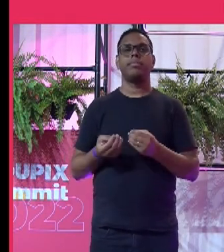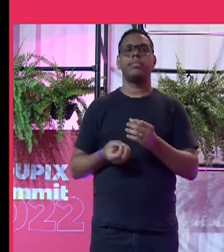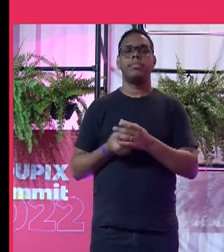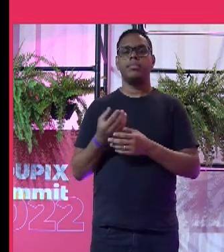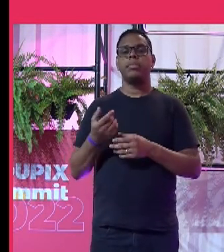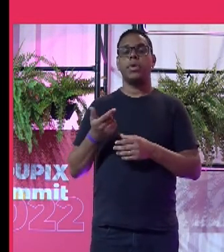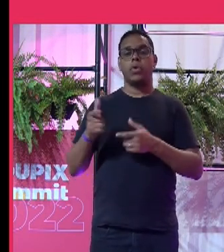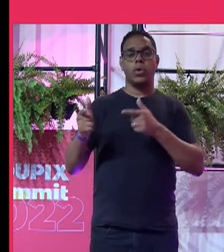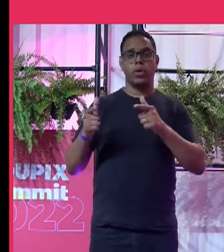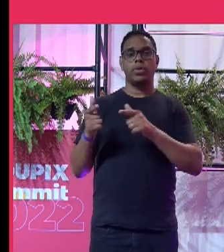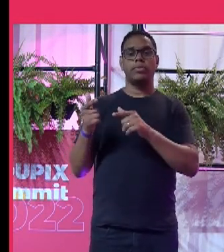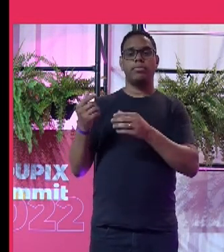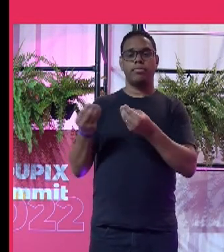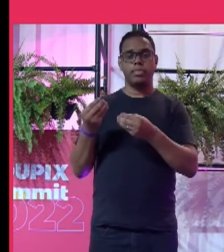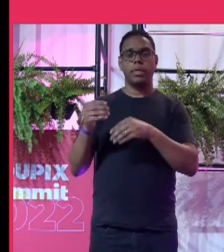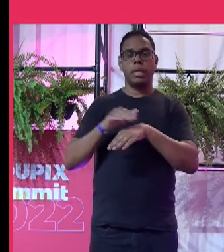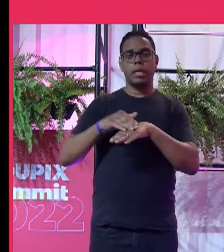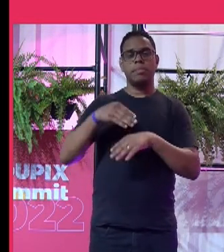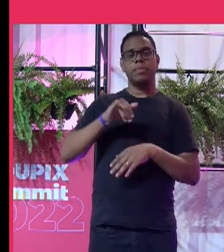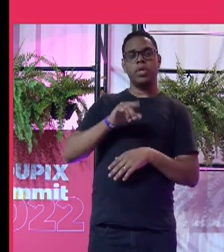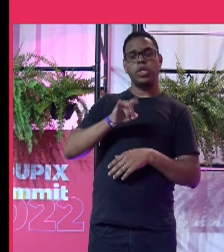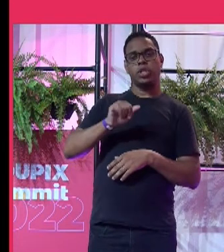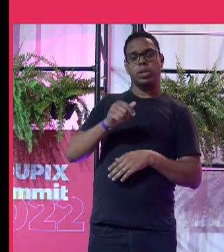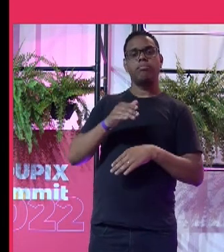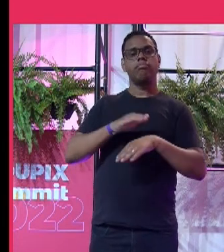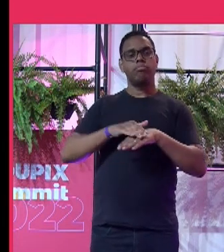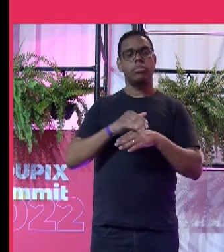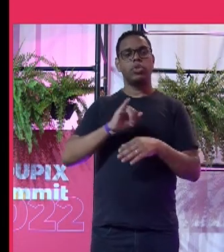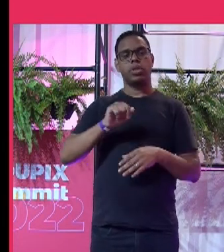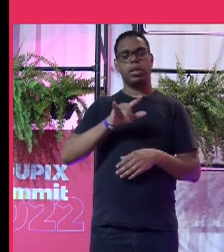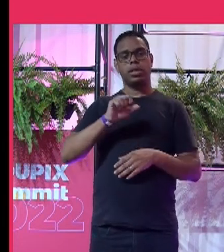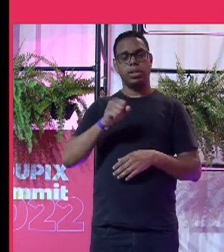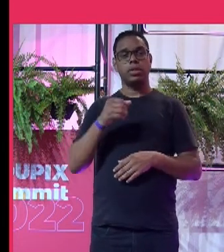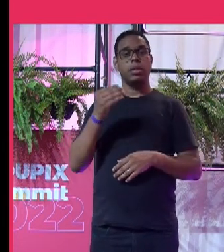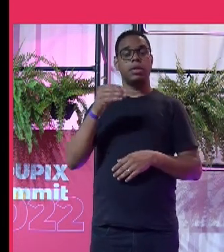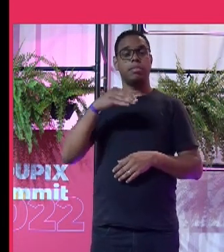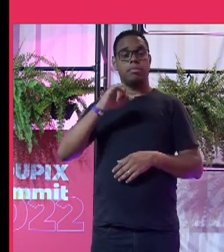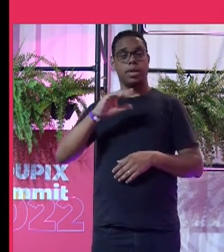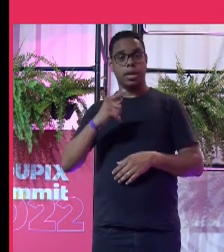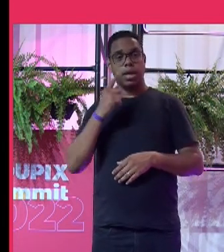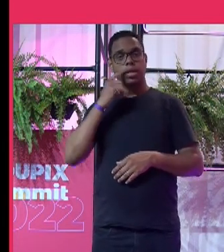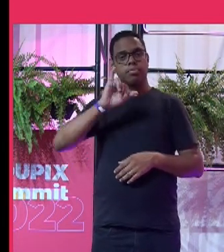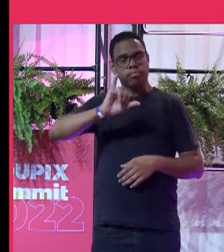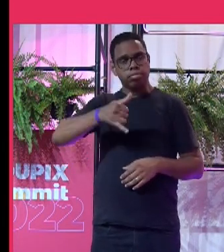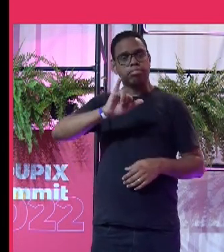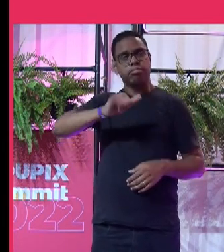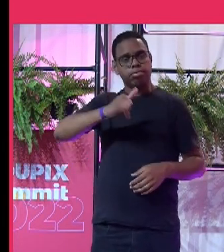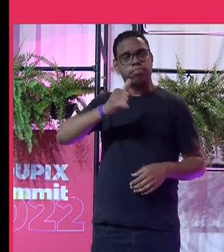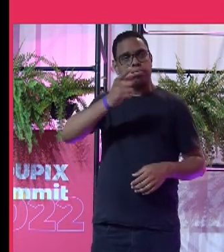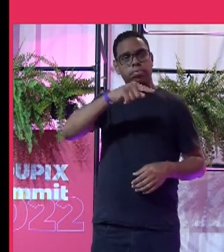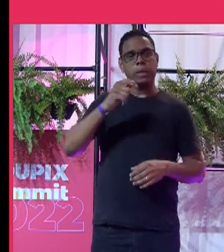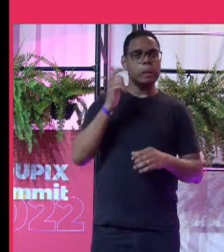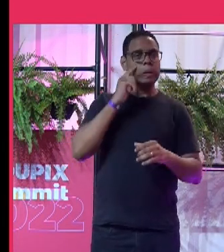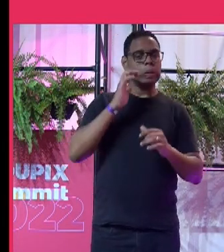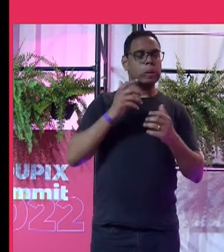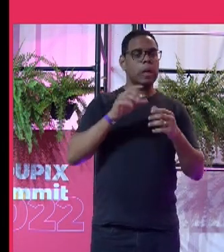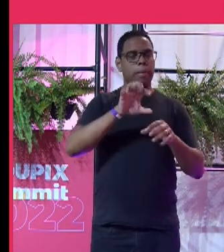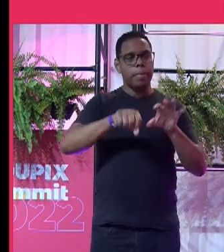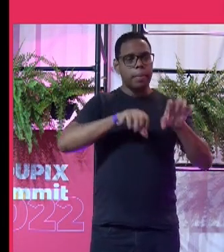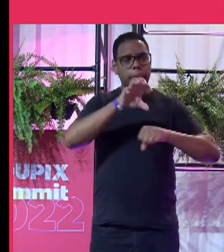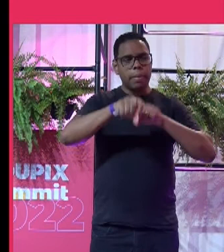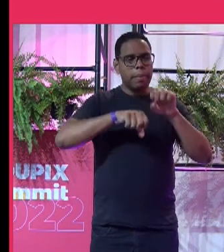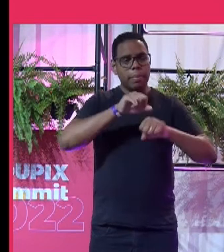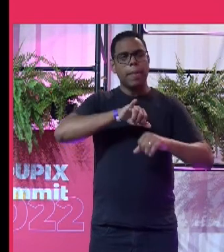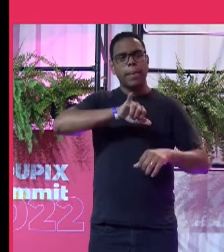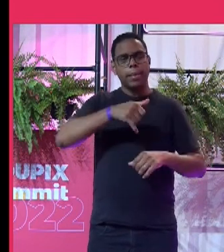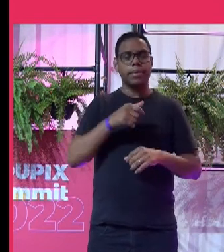com veículos de mídia, que a Jealous Mac está aqui para espremer todo o suco criativo que tem dentro do seu conteúdo. O que, que é